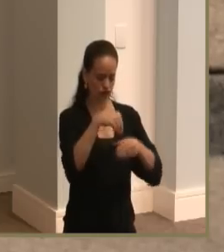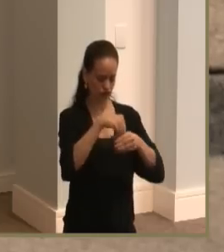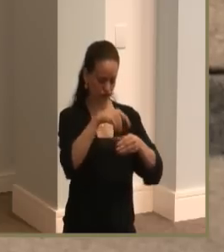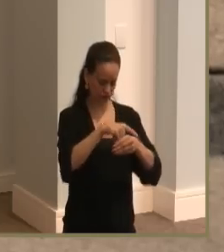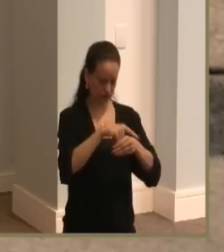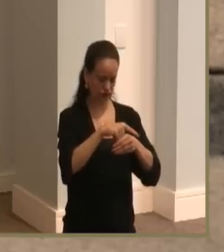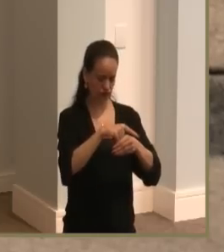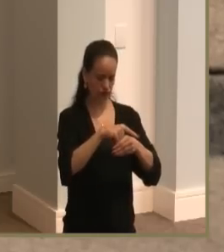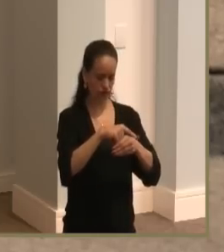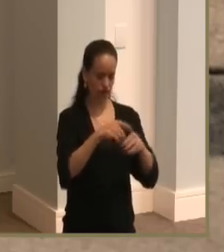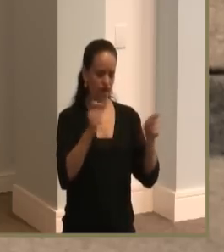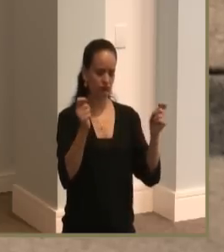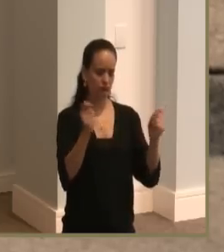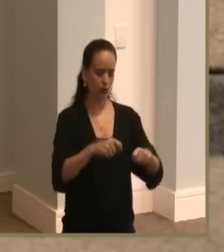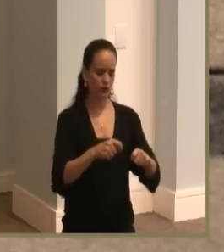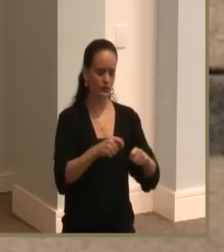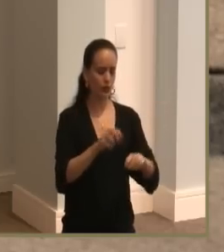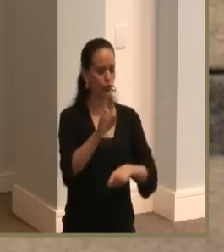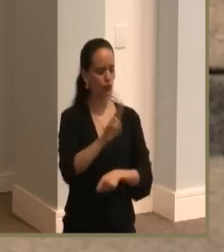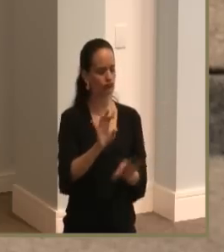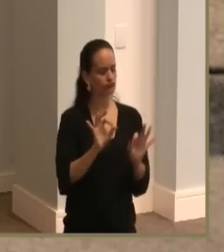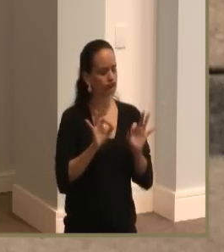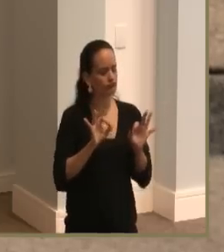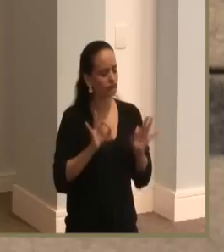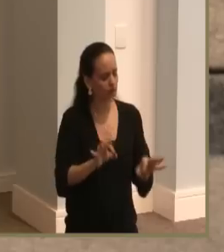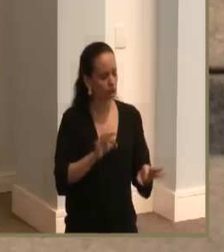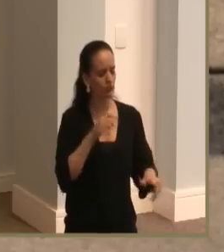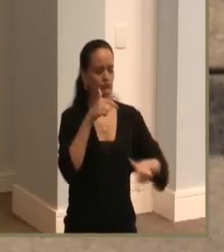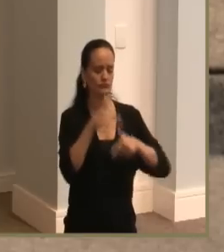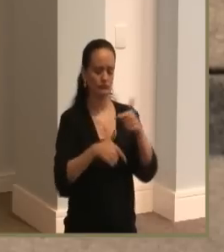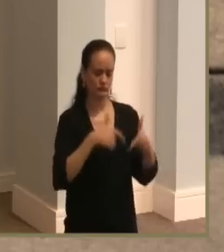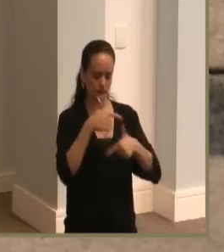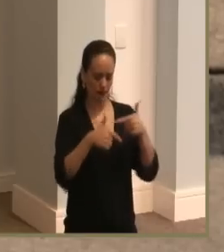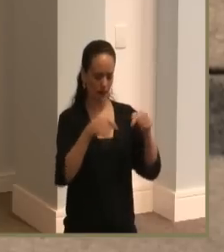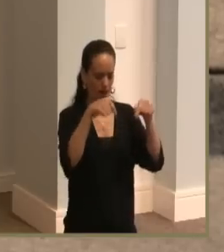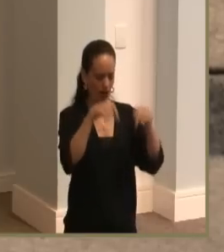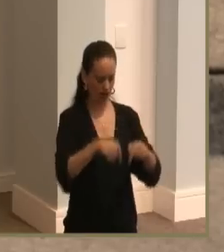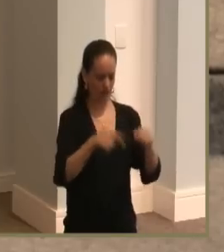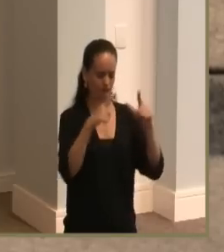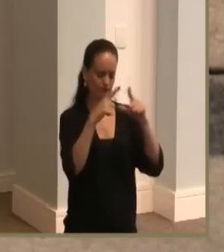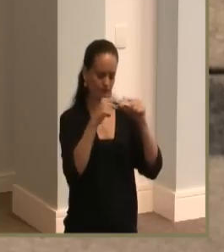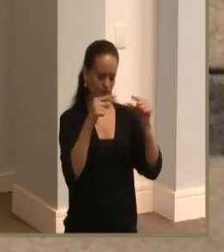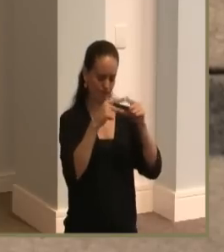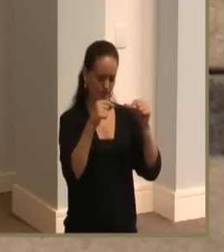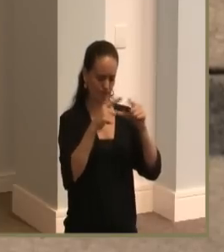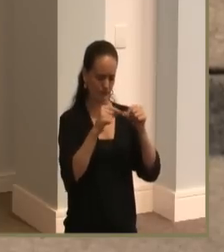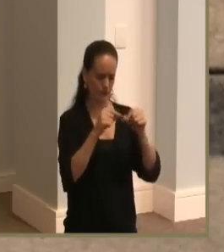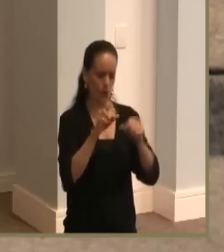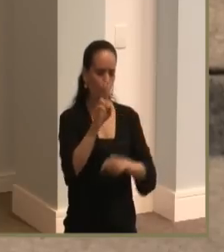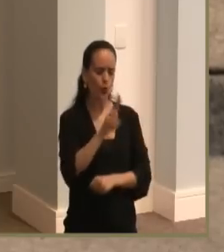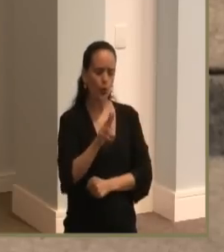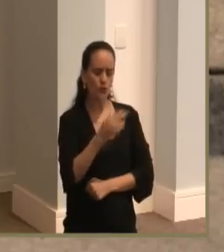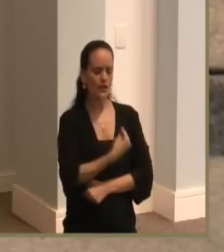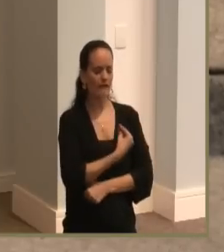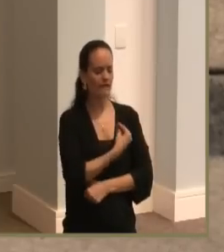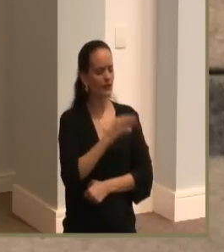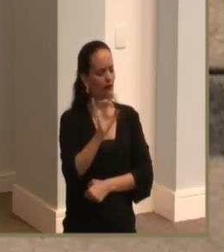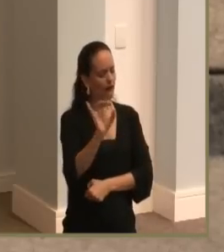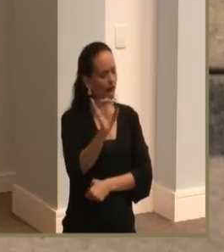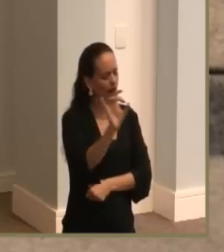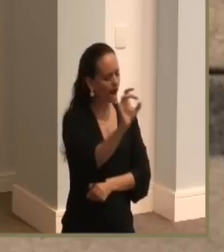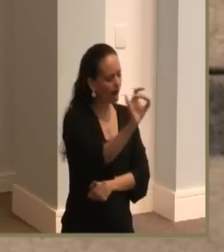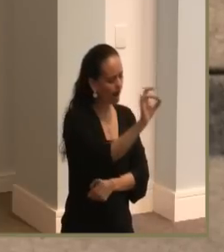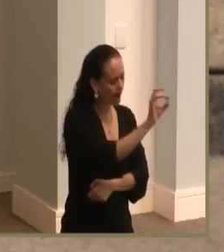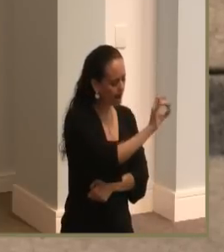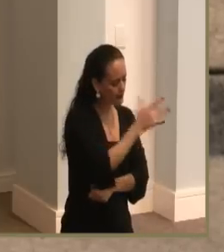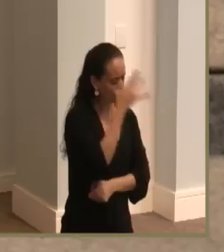estes recursos sejam bem aproveitados na tua obra neste local. Usa a vida de cada um